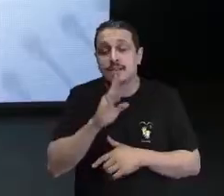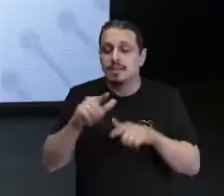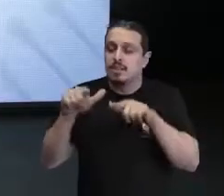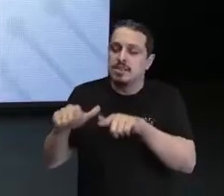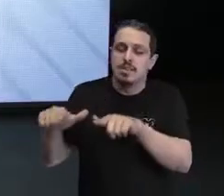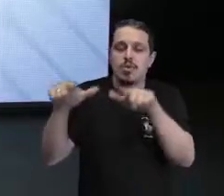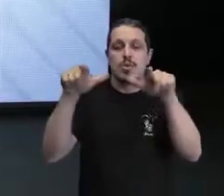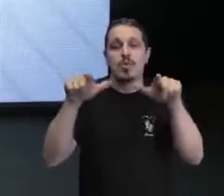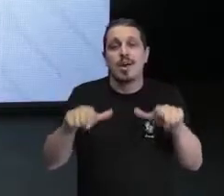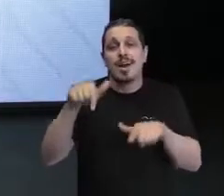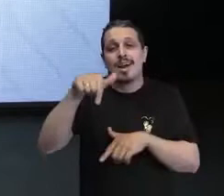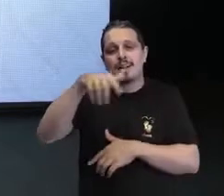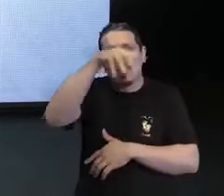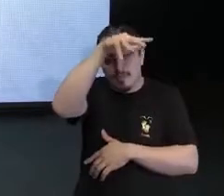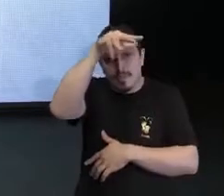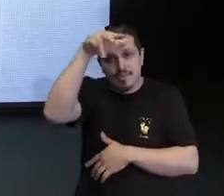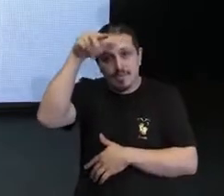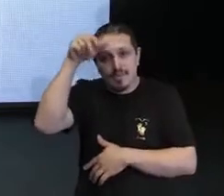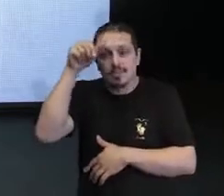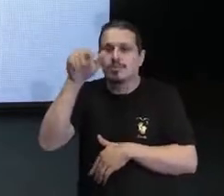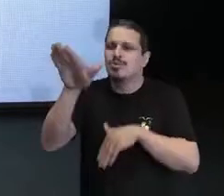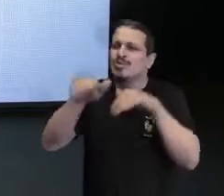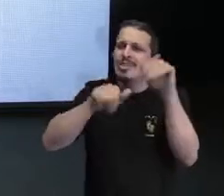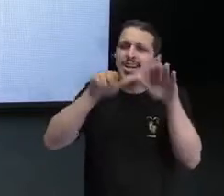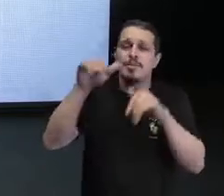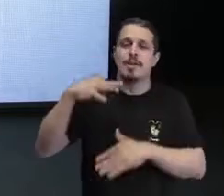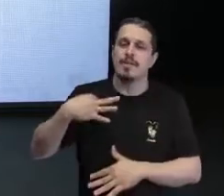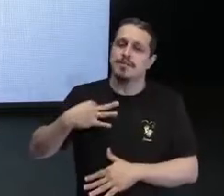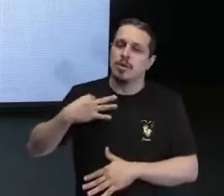reuniu voluntários para poder fazer esses eventos.